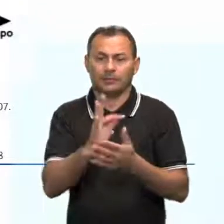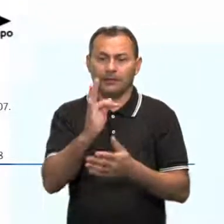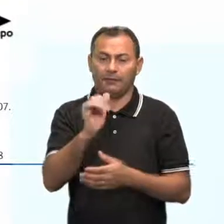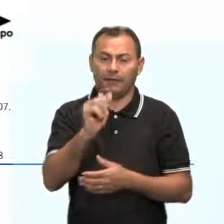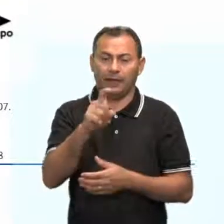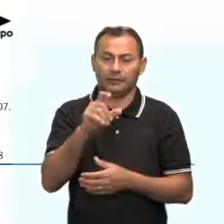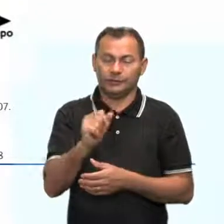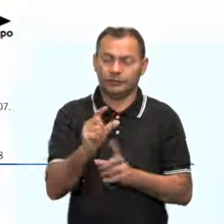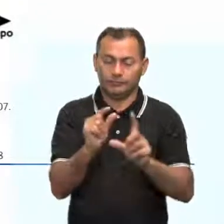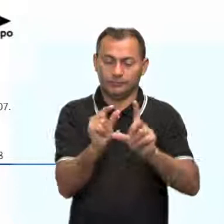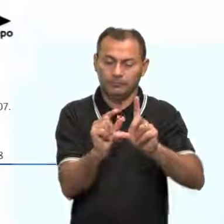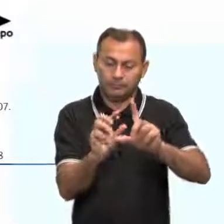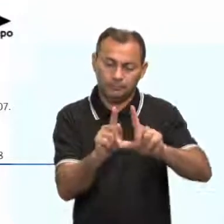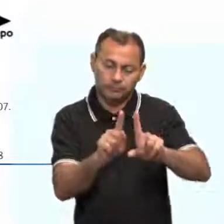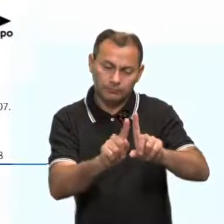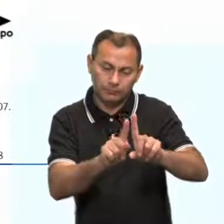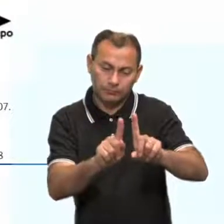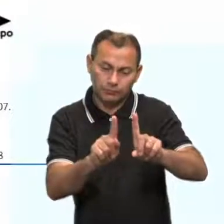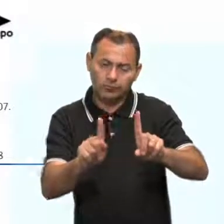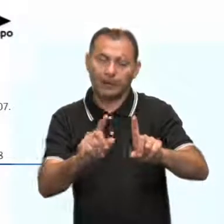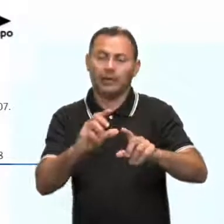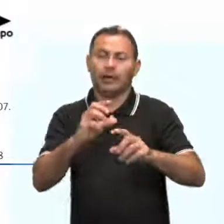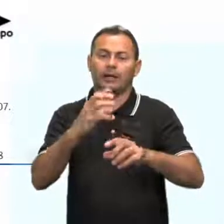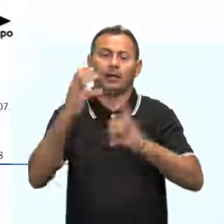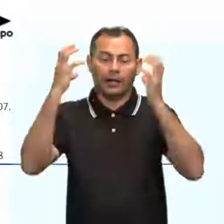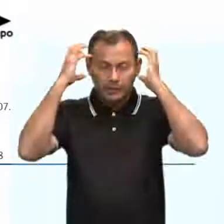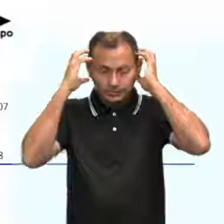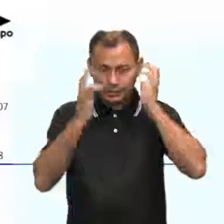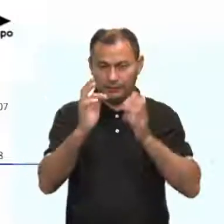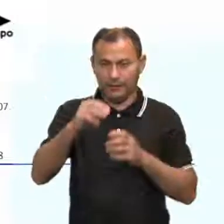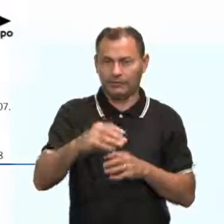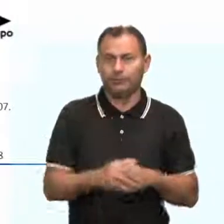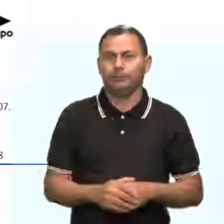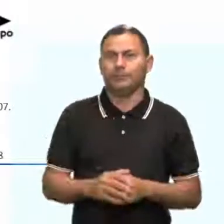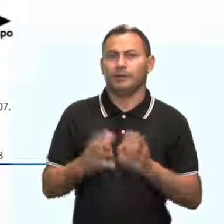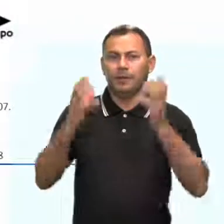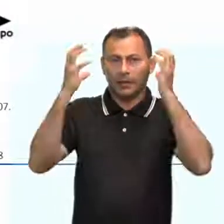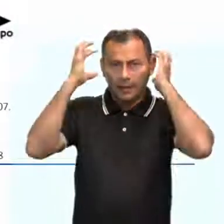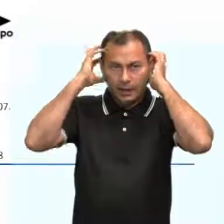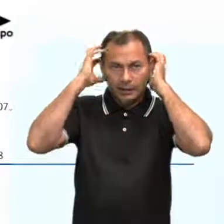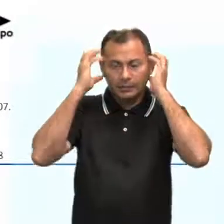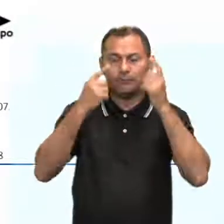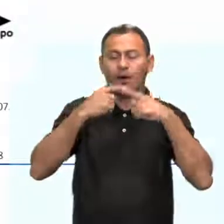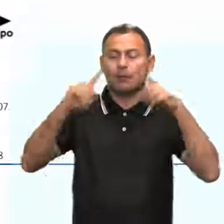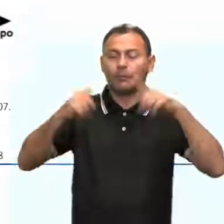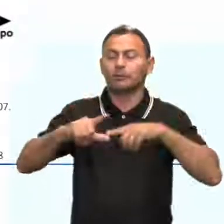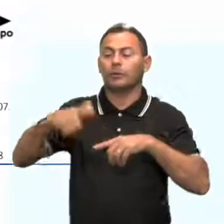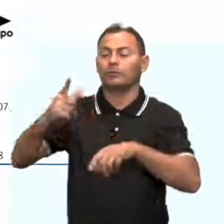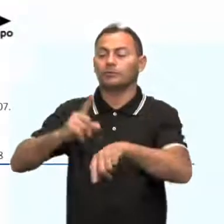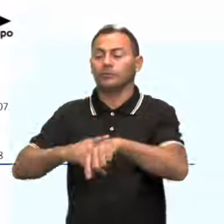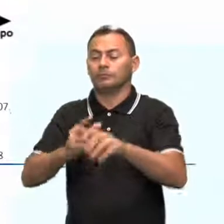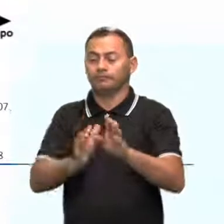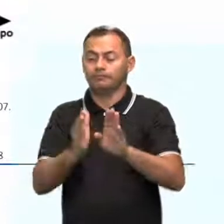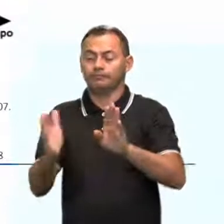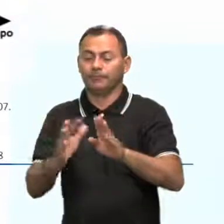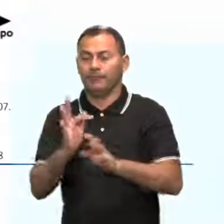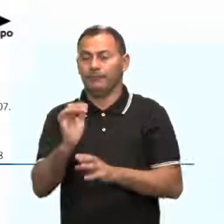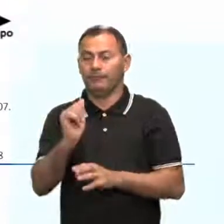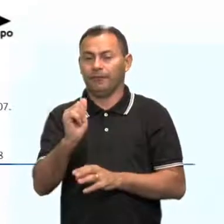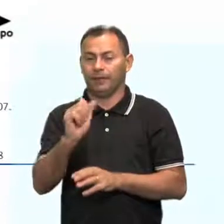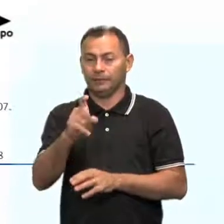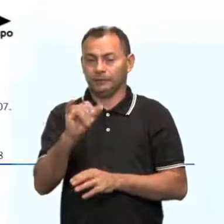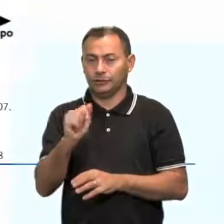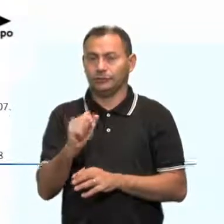de frequência é a rádio FM, é a rádio para música, em uma outra determinada faixa de